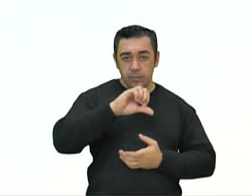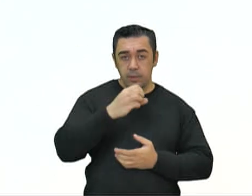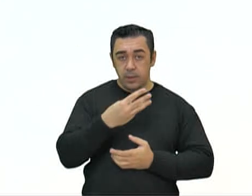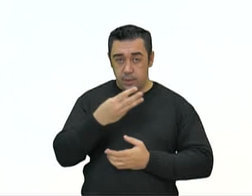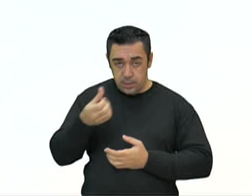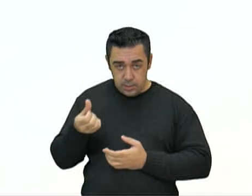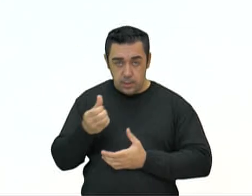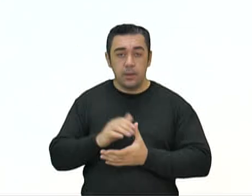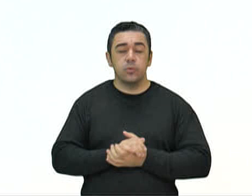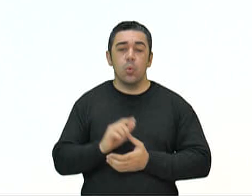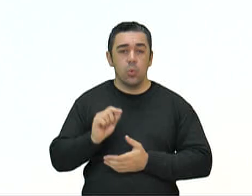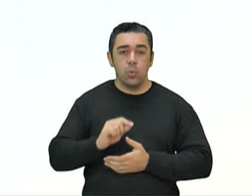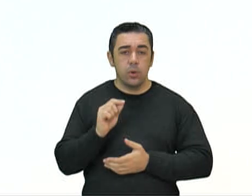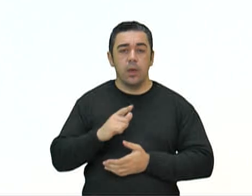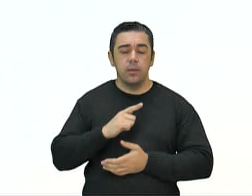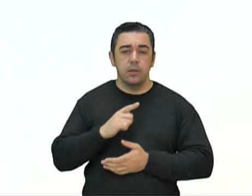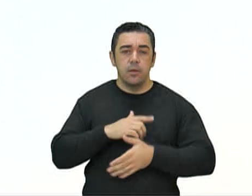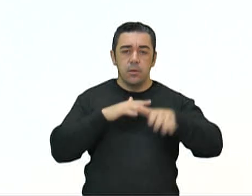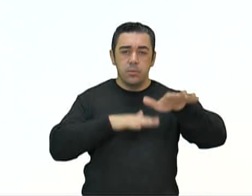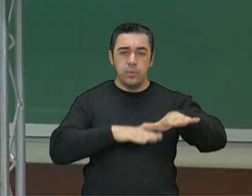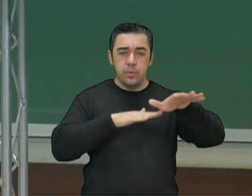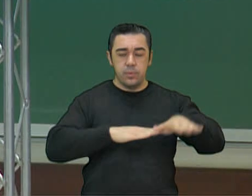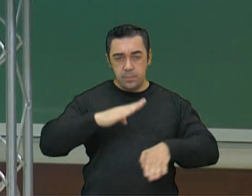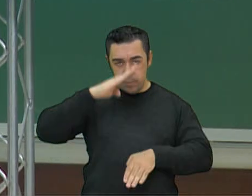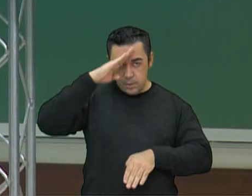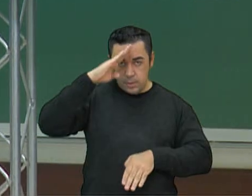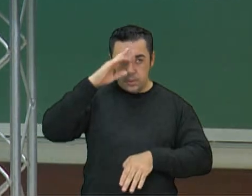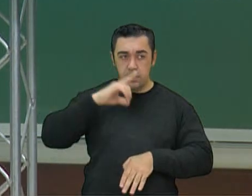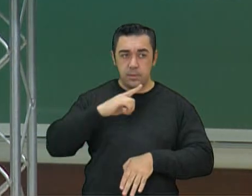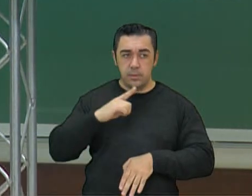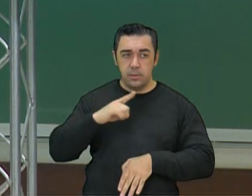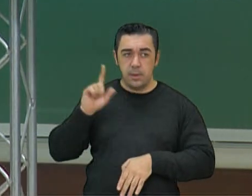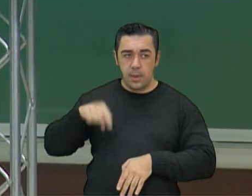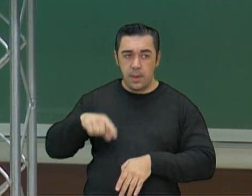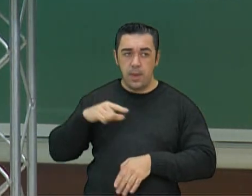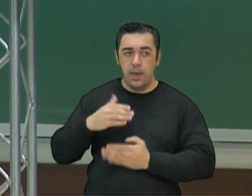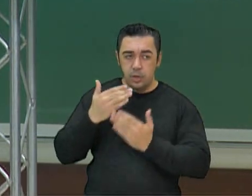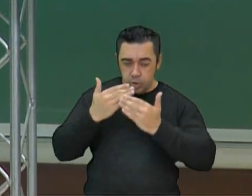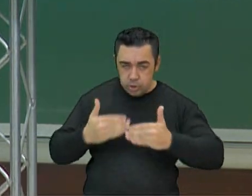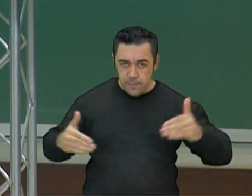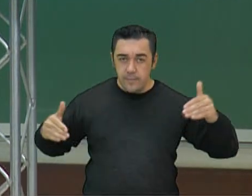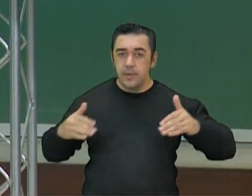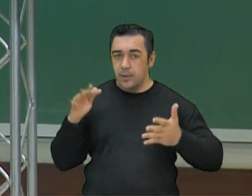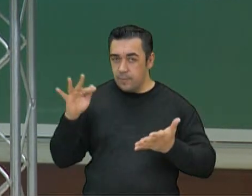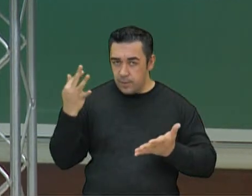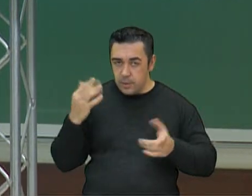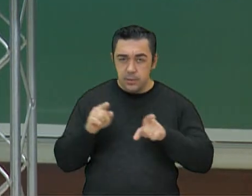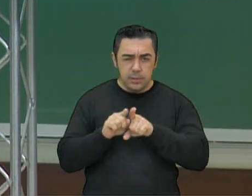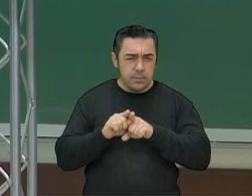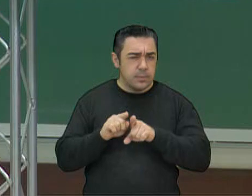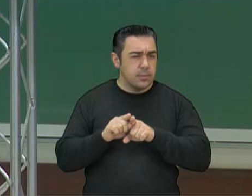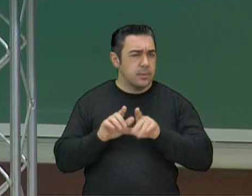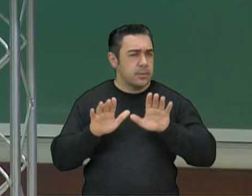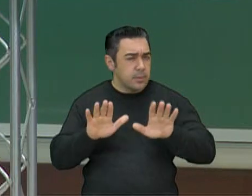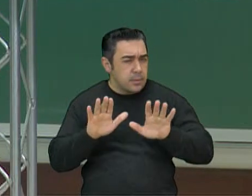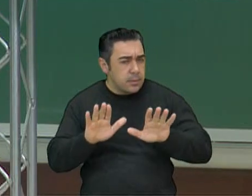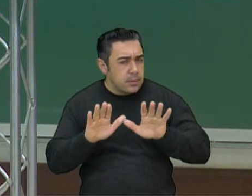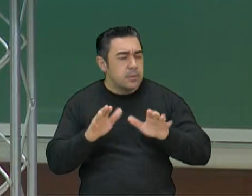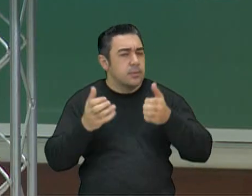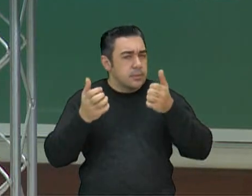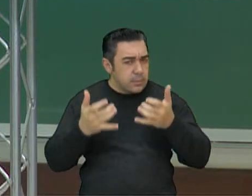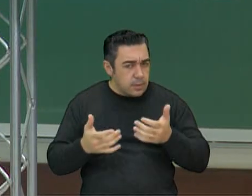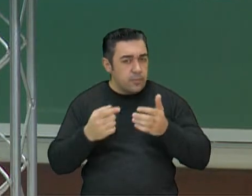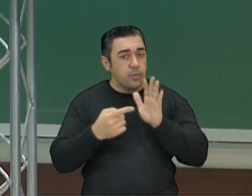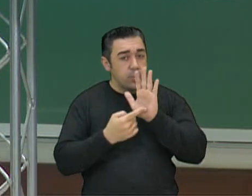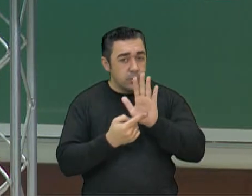1936, militarização da região da Renânia, na divisa com a França. Calma, criança, já vou te mostrar